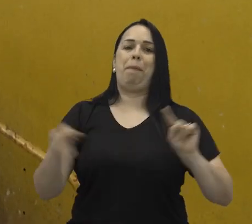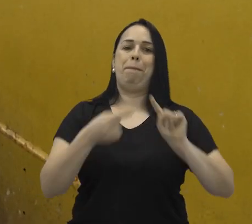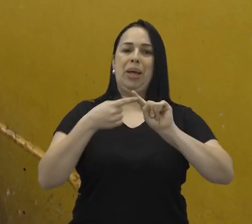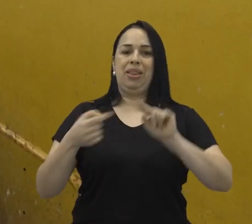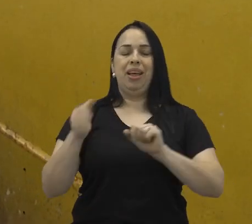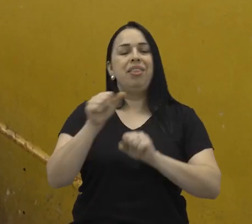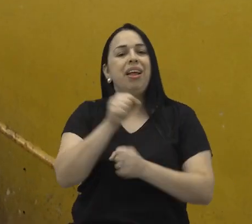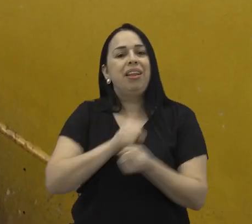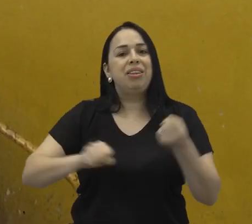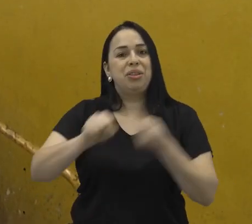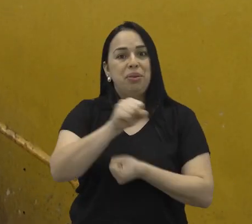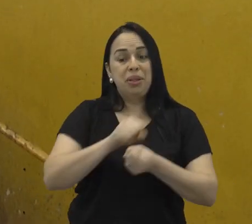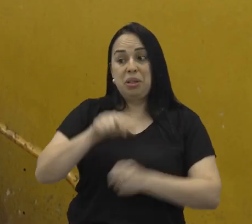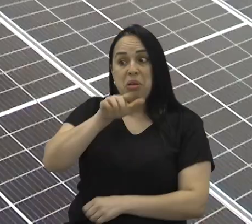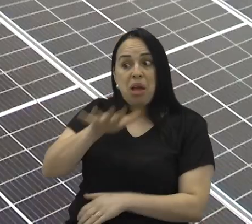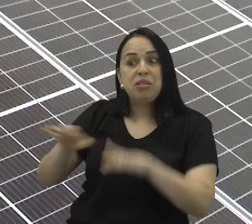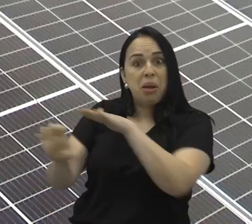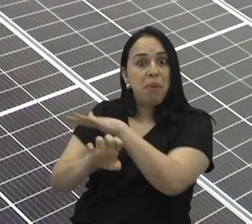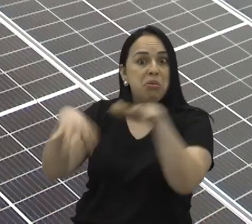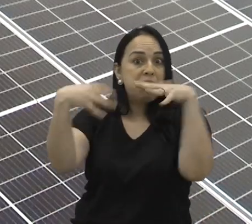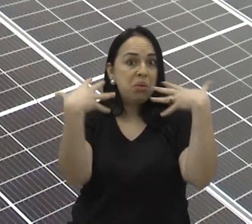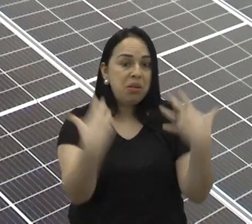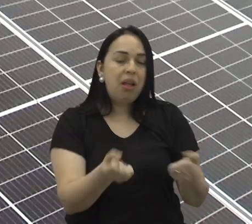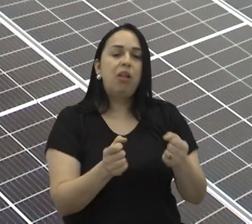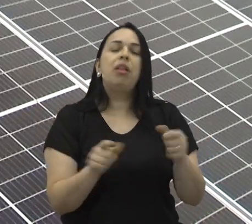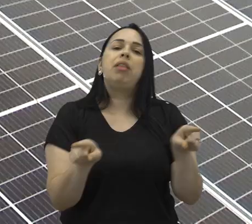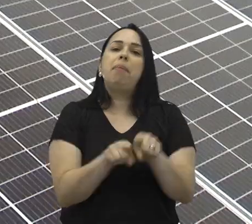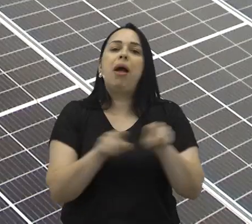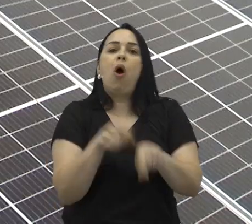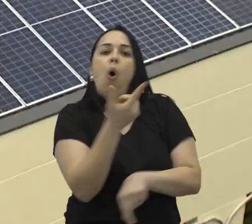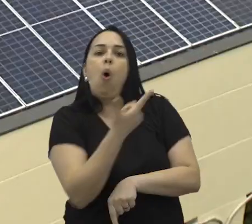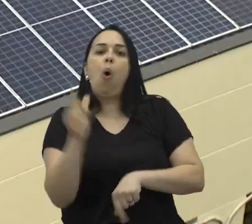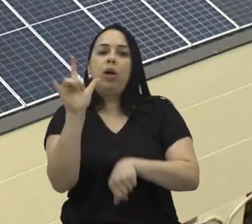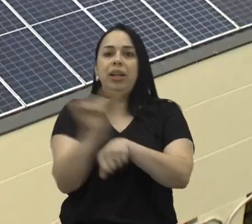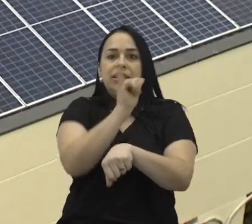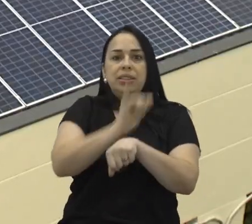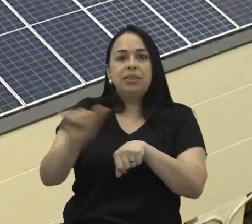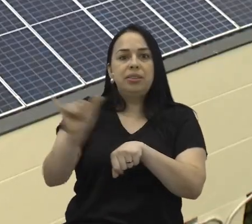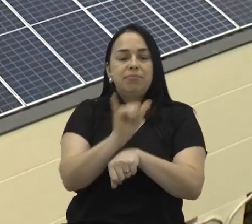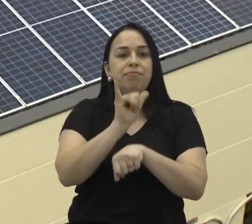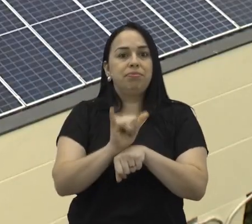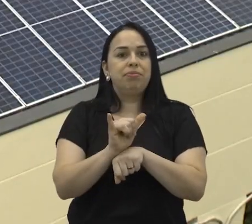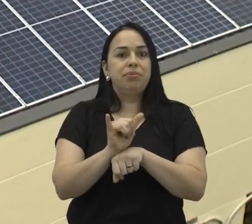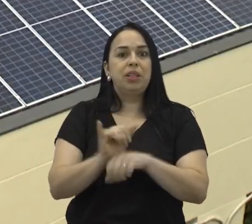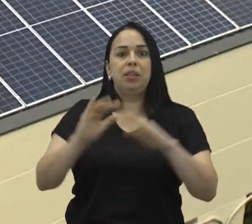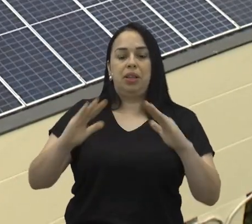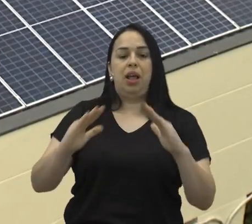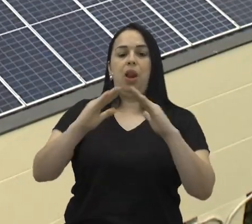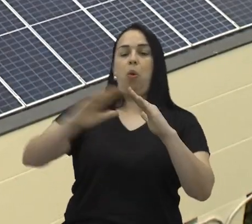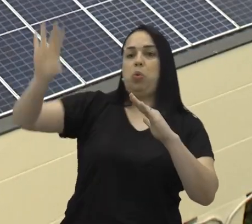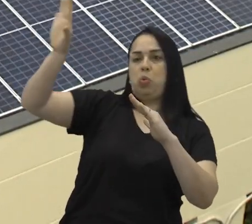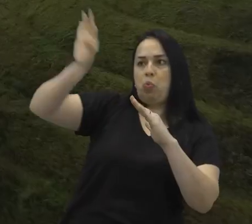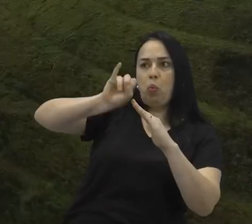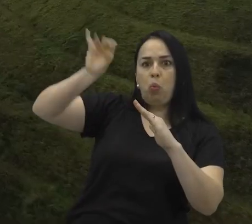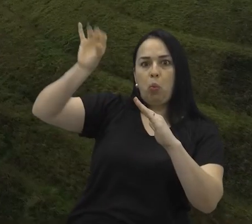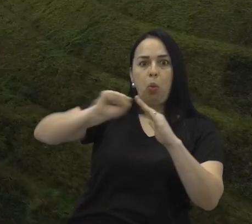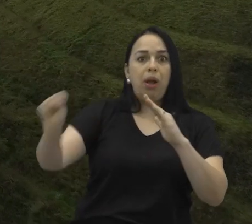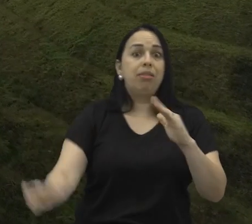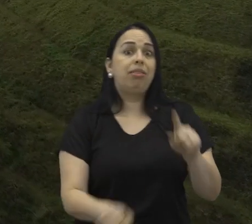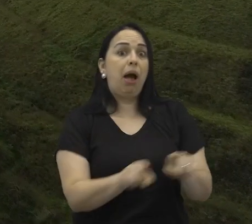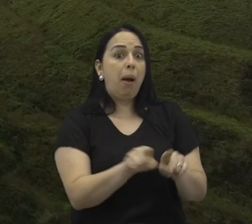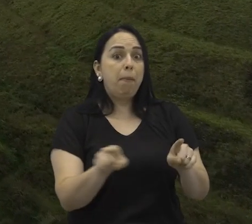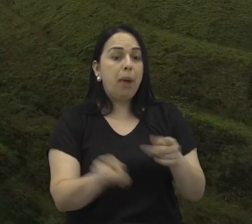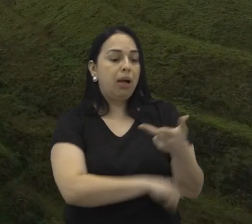sustentáveis praticadas pelas empresas. Outras práticas adotadas foram pautadas na eficiência energética e no